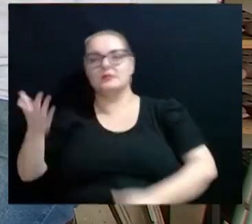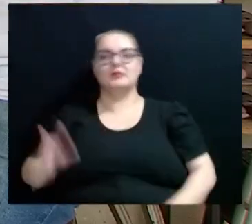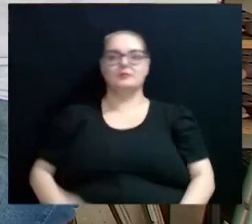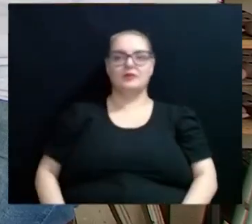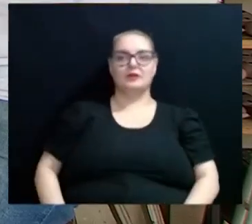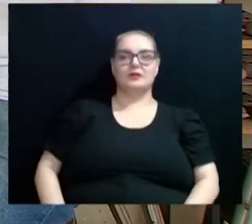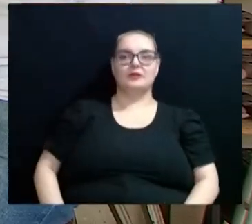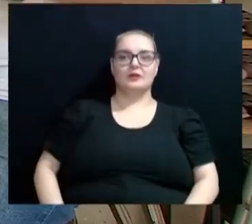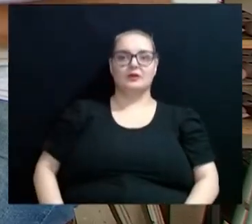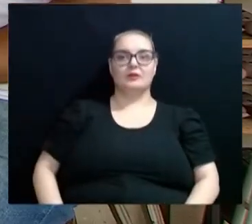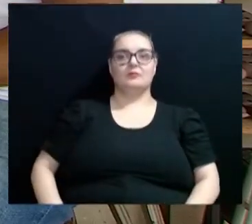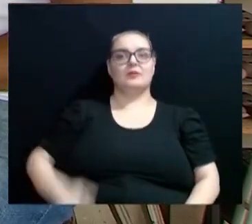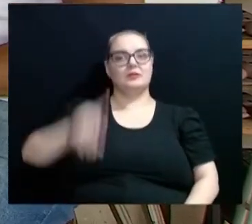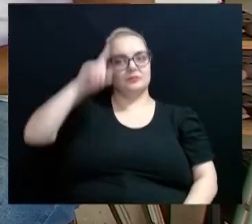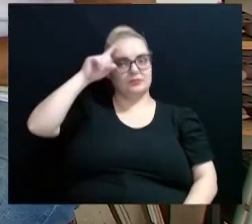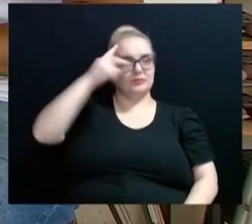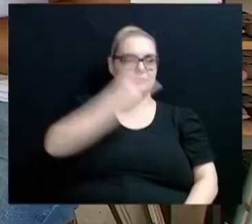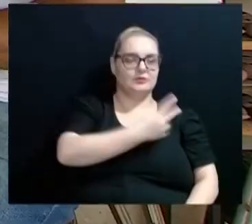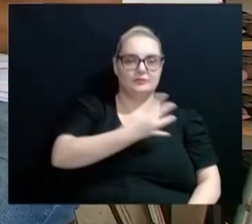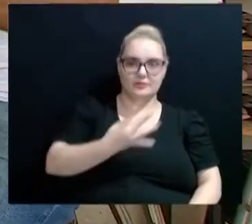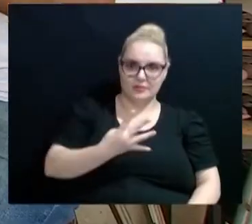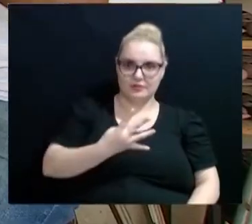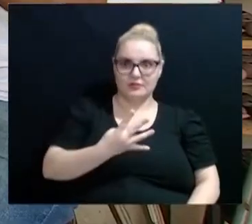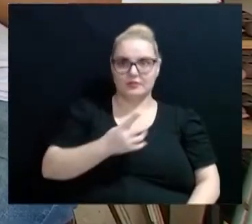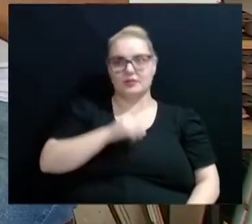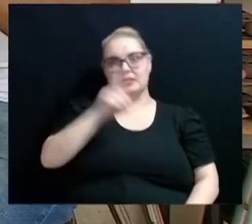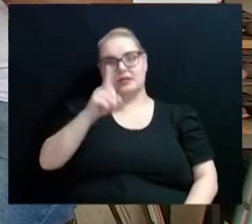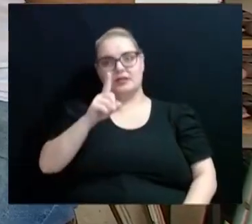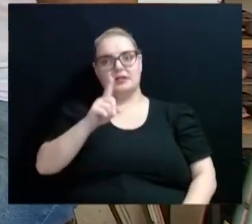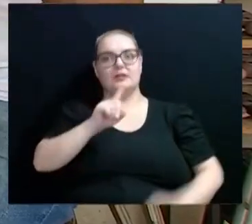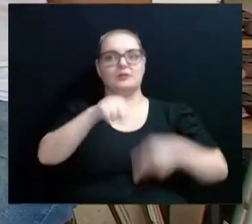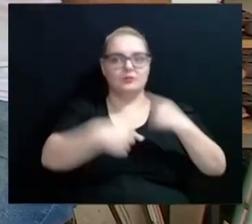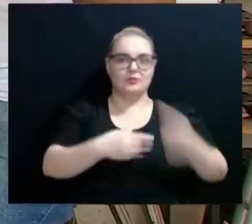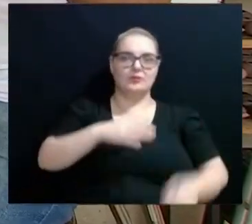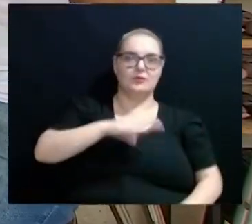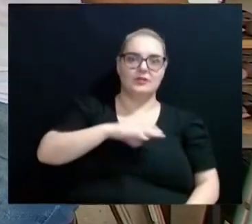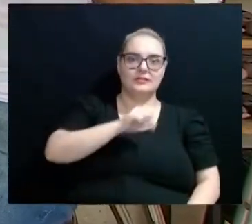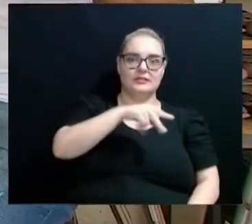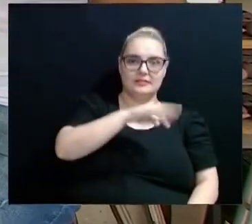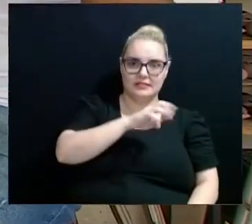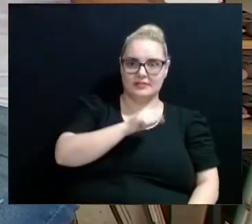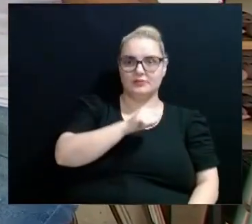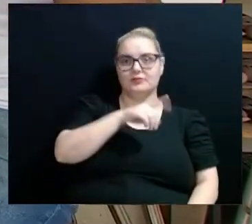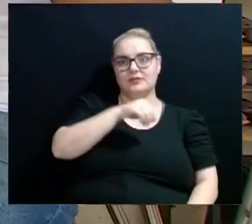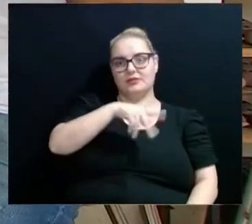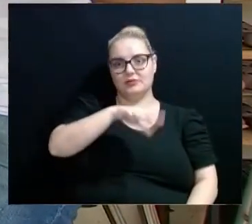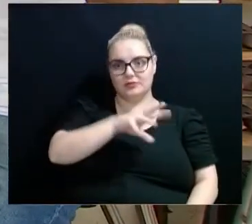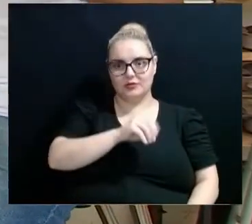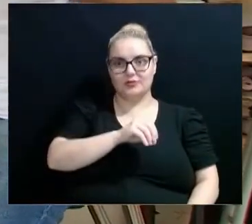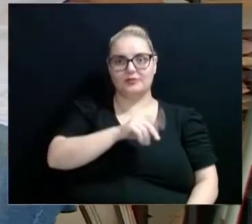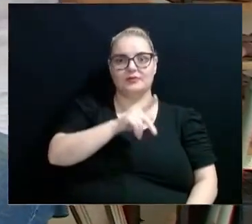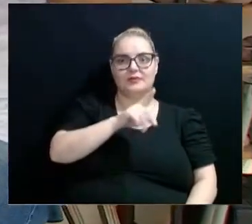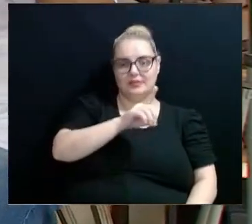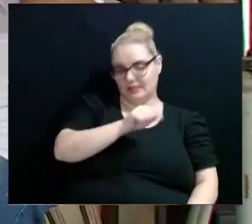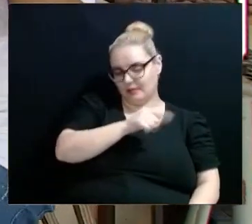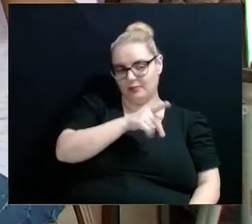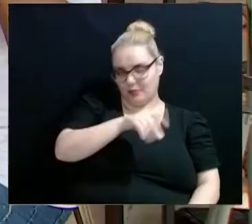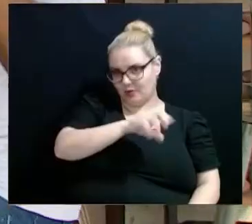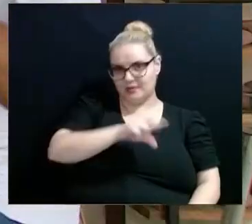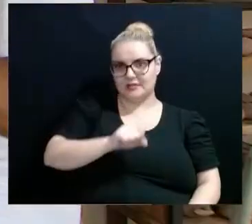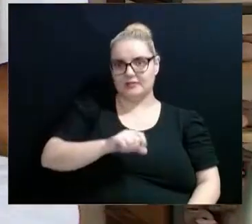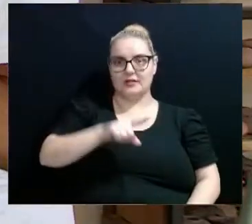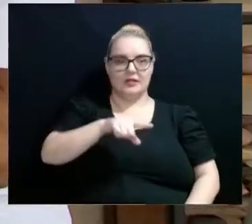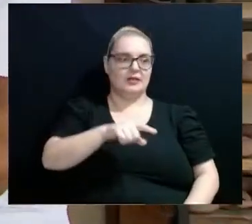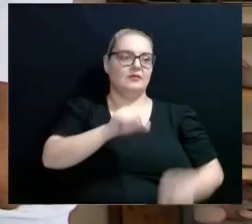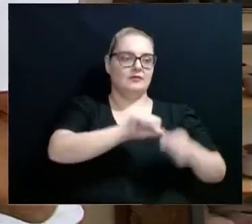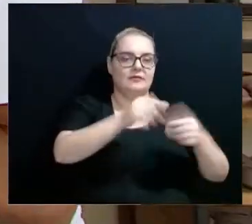lá no Jardim da Bíblia, só que aí no dia 24 eu estarei lá em Santo Antônio da Posse, que eu tenho um restaurante Santo Antônio lá.